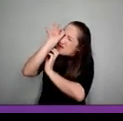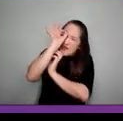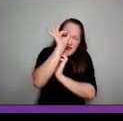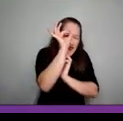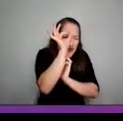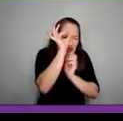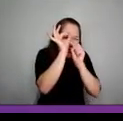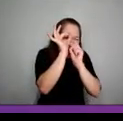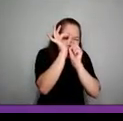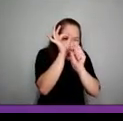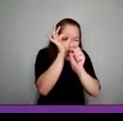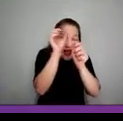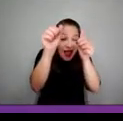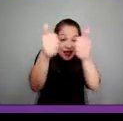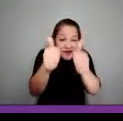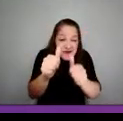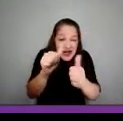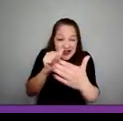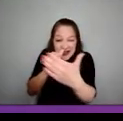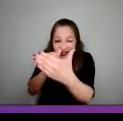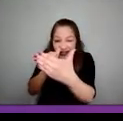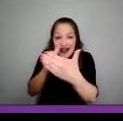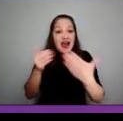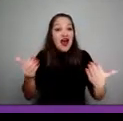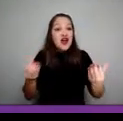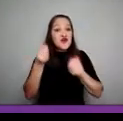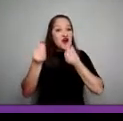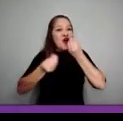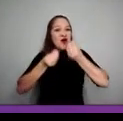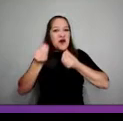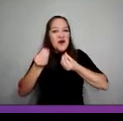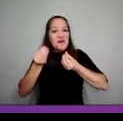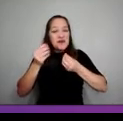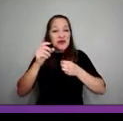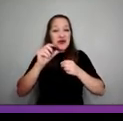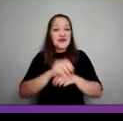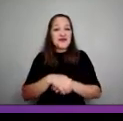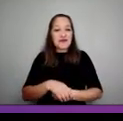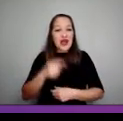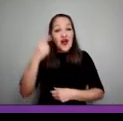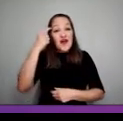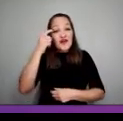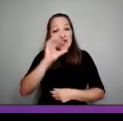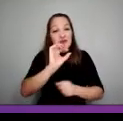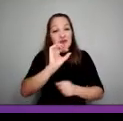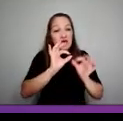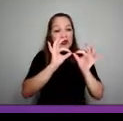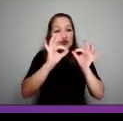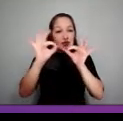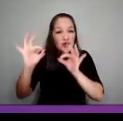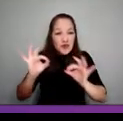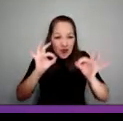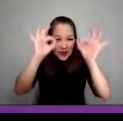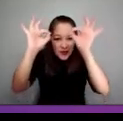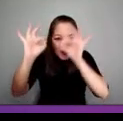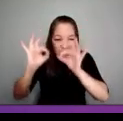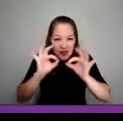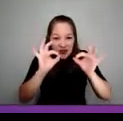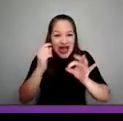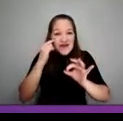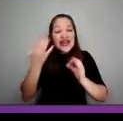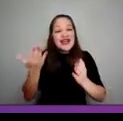Isso só um desenho de olhos porque essas câmeras e não necessariamente tem que usar mas ao acoplar uma